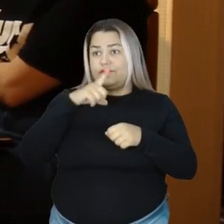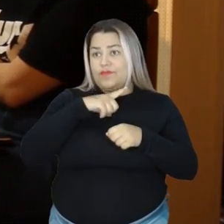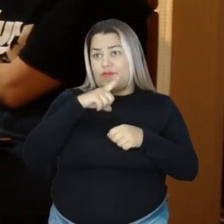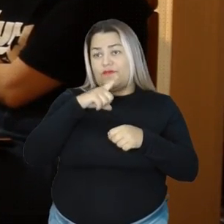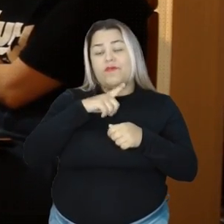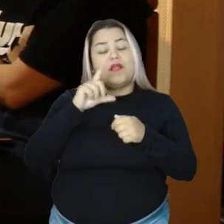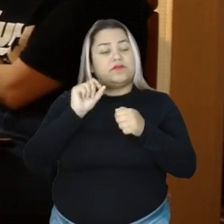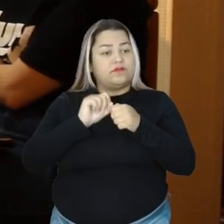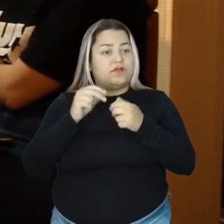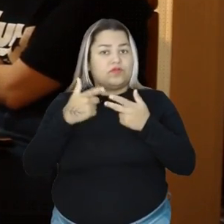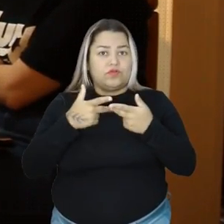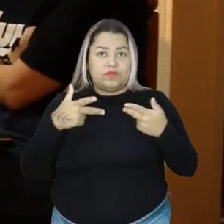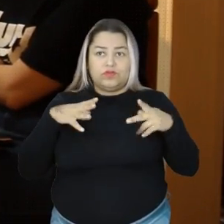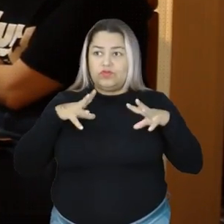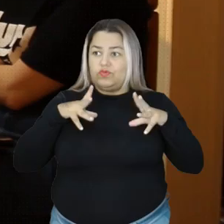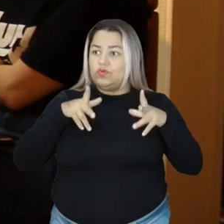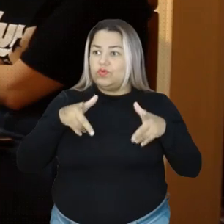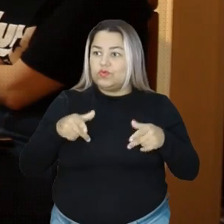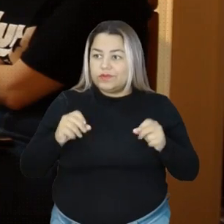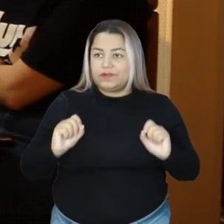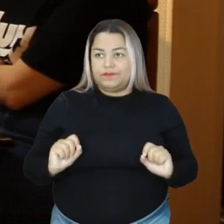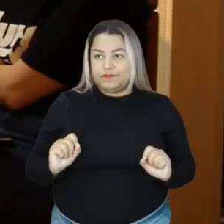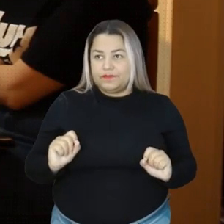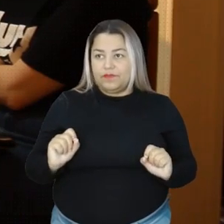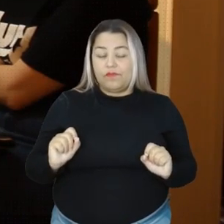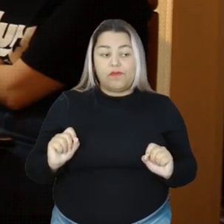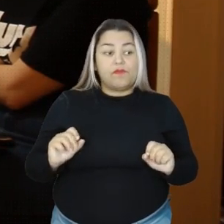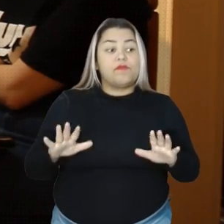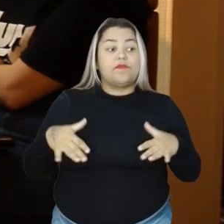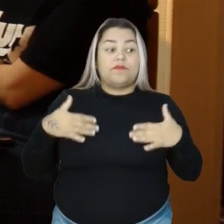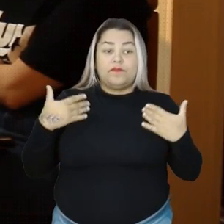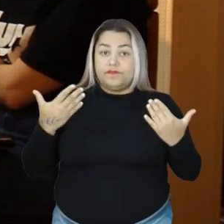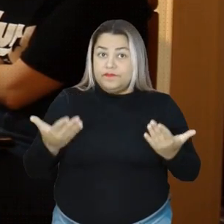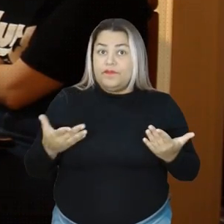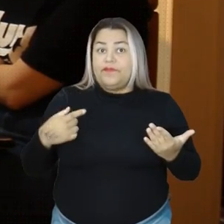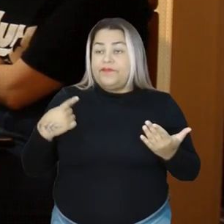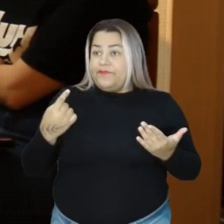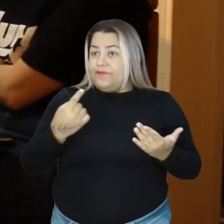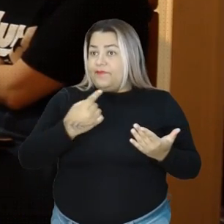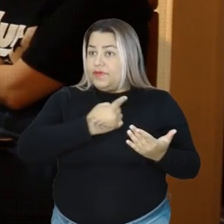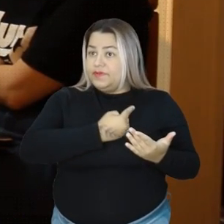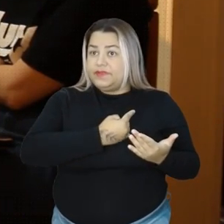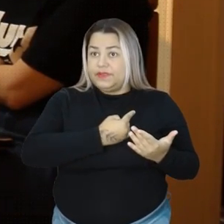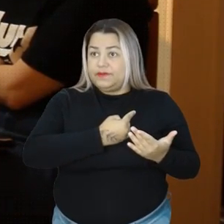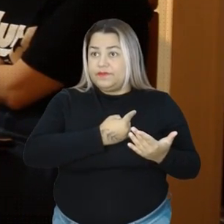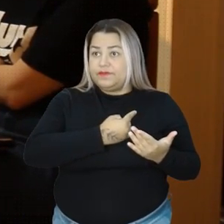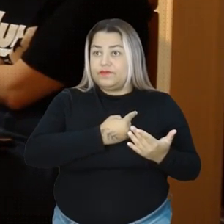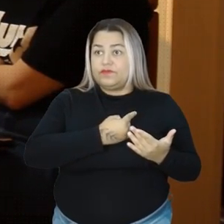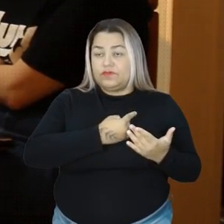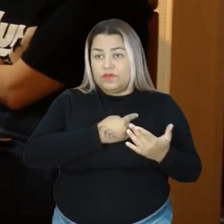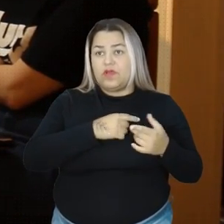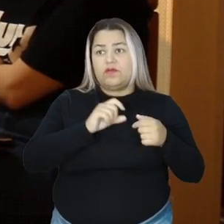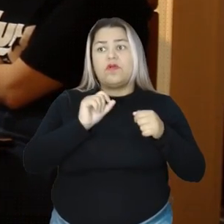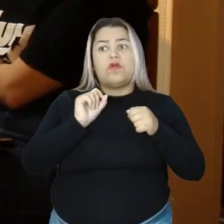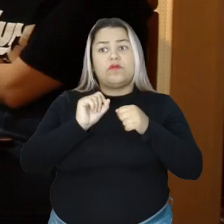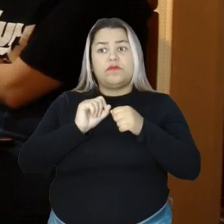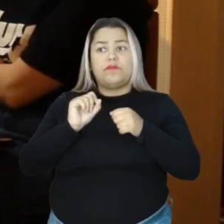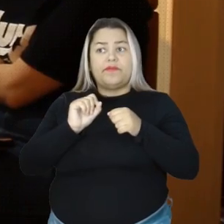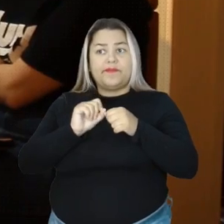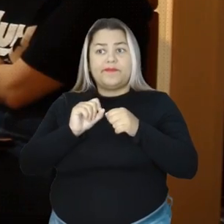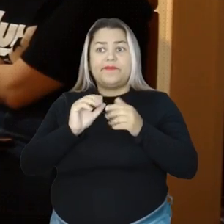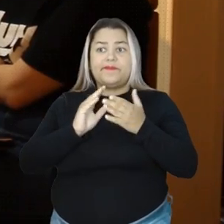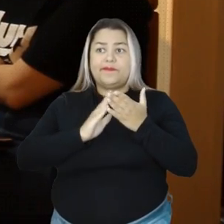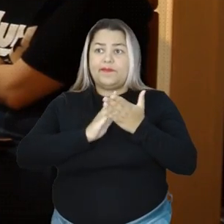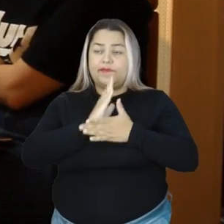tal, essas coisas todas. Né. Então, nós, o partido formado, nós entramos